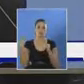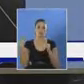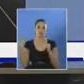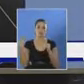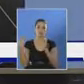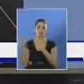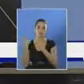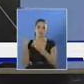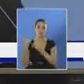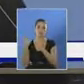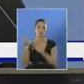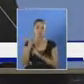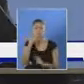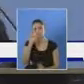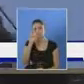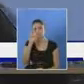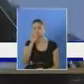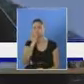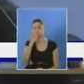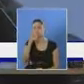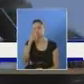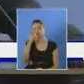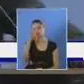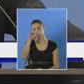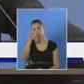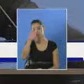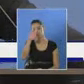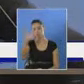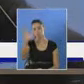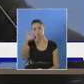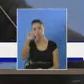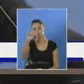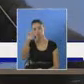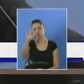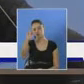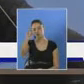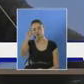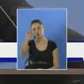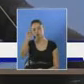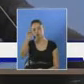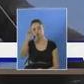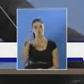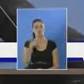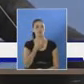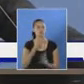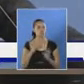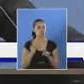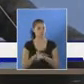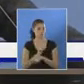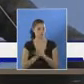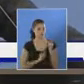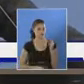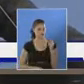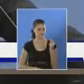a General Carneiro. Então, senhores vereadores, nós estamos fazendo gestão há tempos,